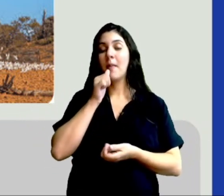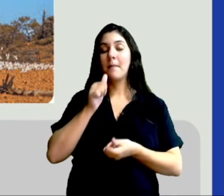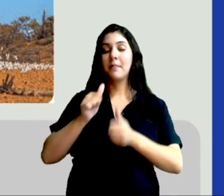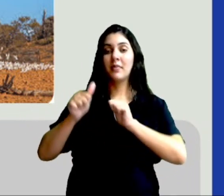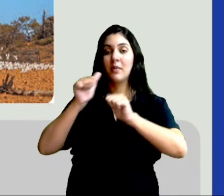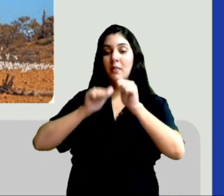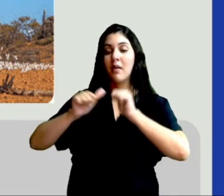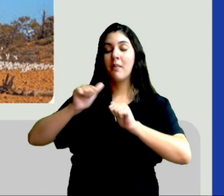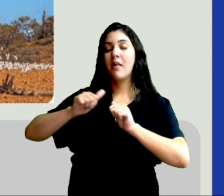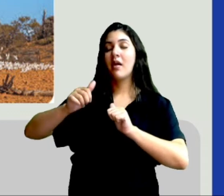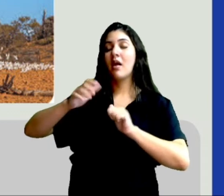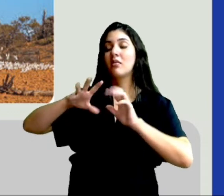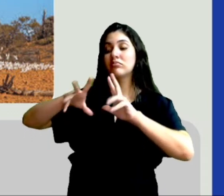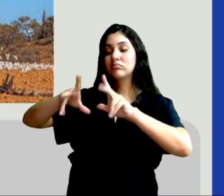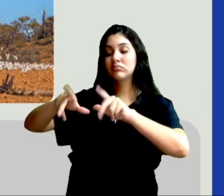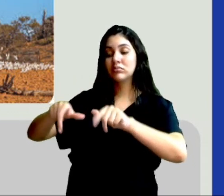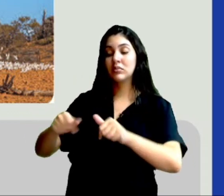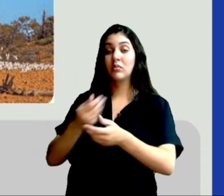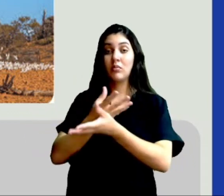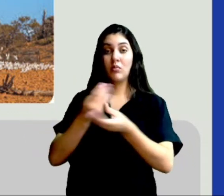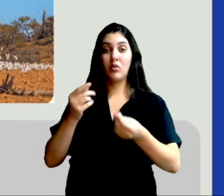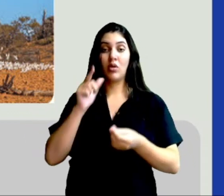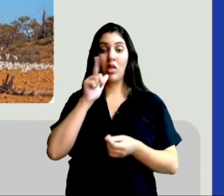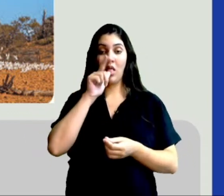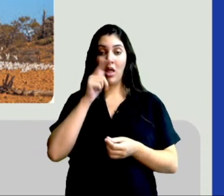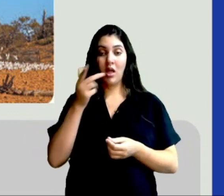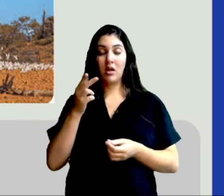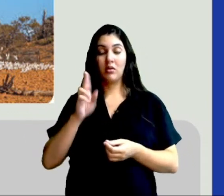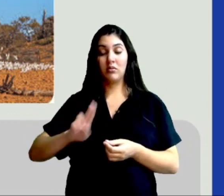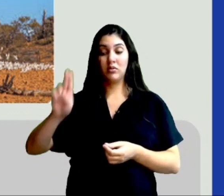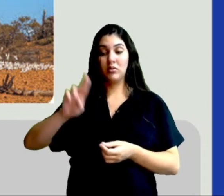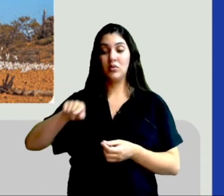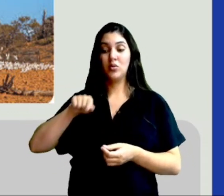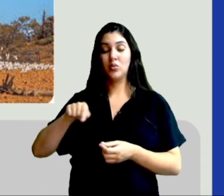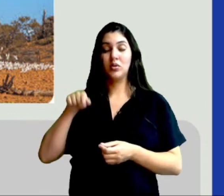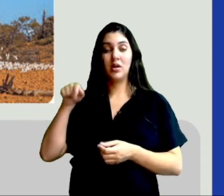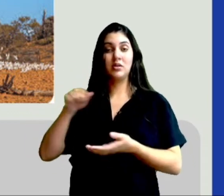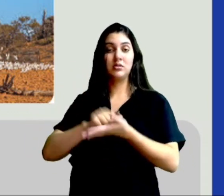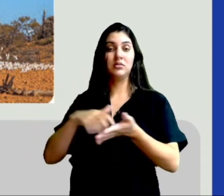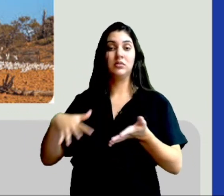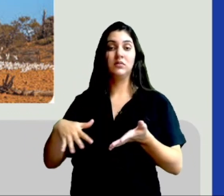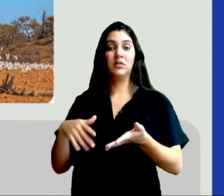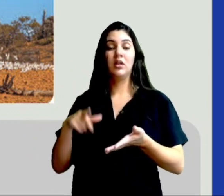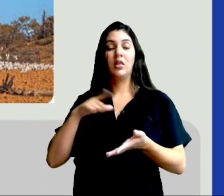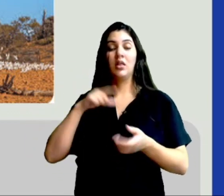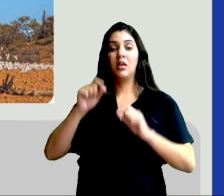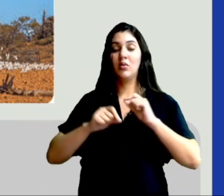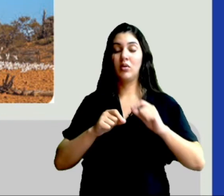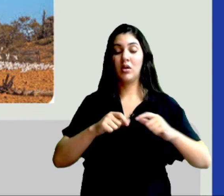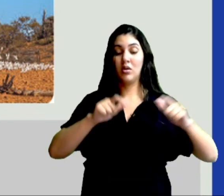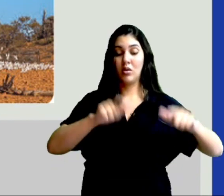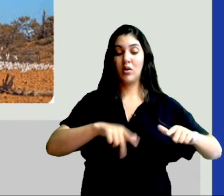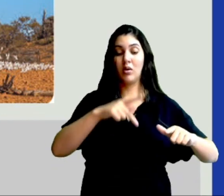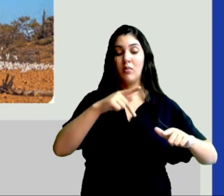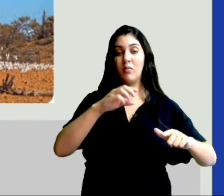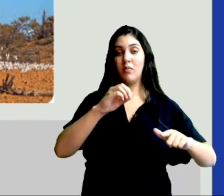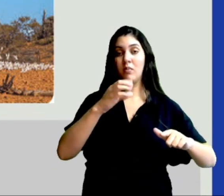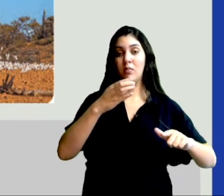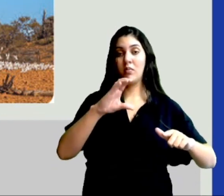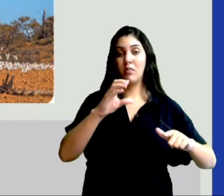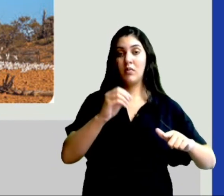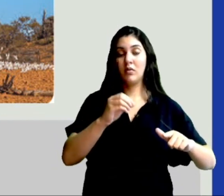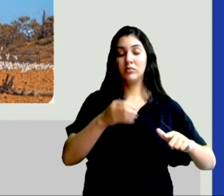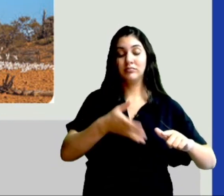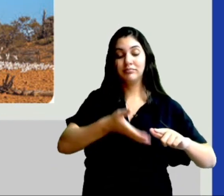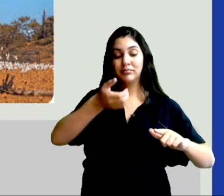aos rebanhos. Então, muito da água que é proveniente para essas atividades, ela vem de poços artesianos que tiram água lá